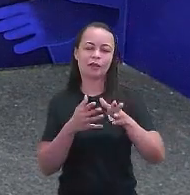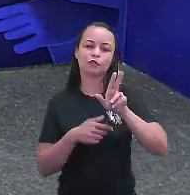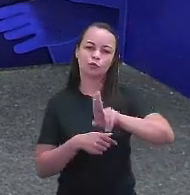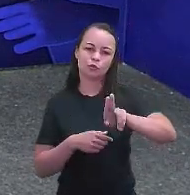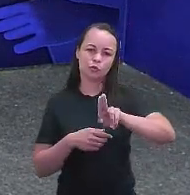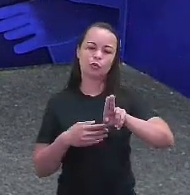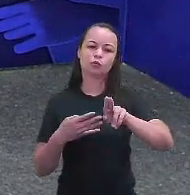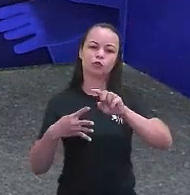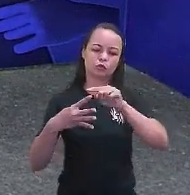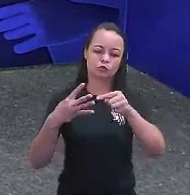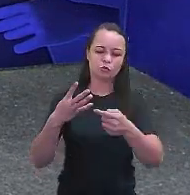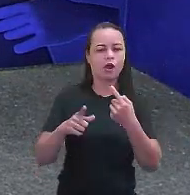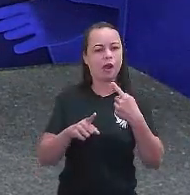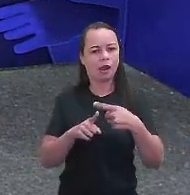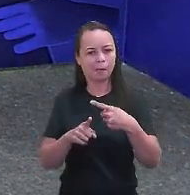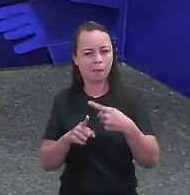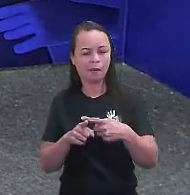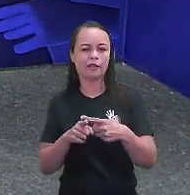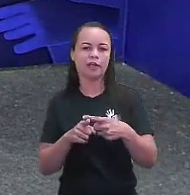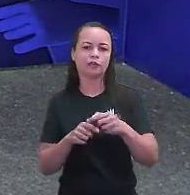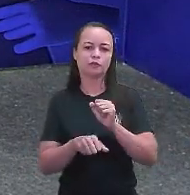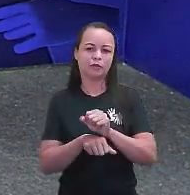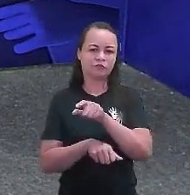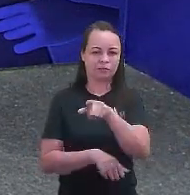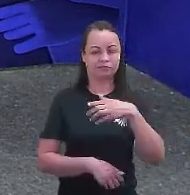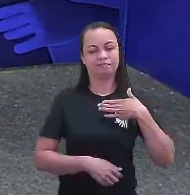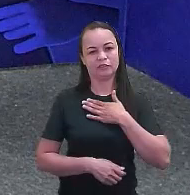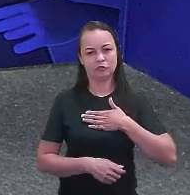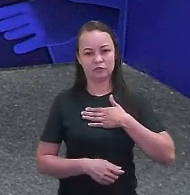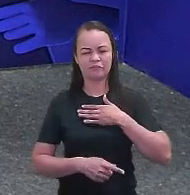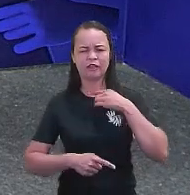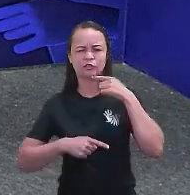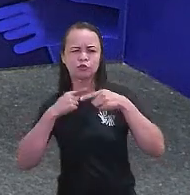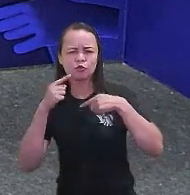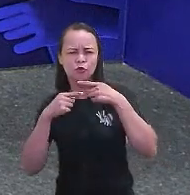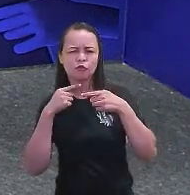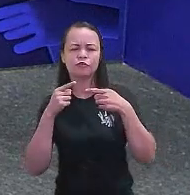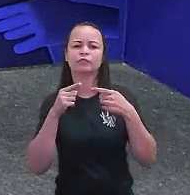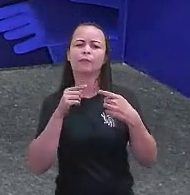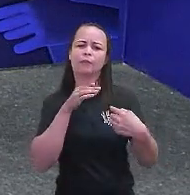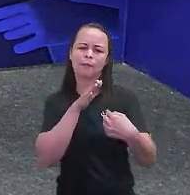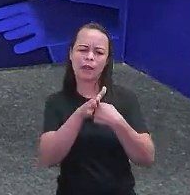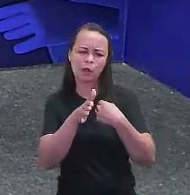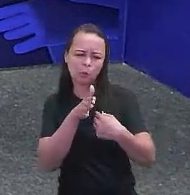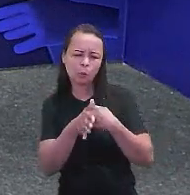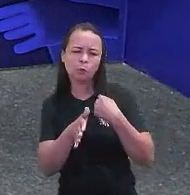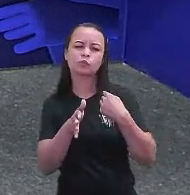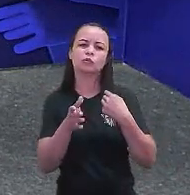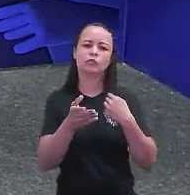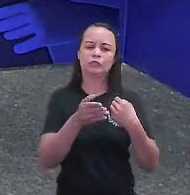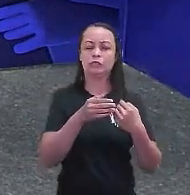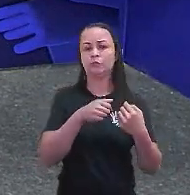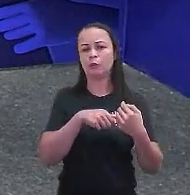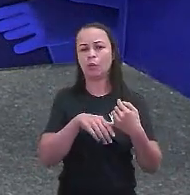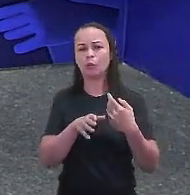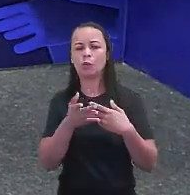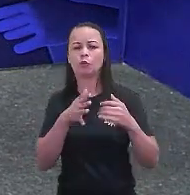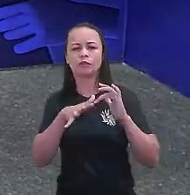porquês. Espero que vocês tenham gostado. Qualquer dúvida, podem me procurar nas redes sociais,